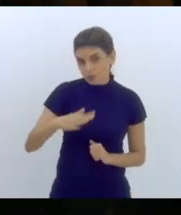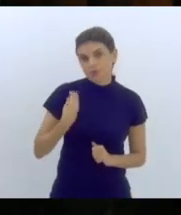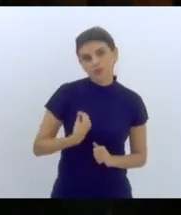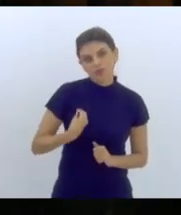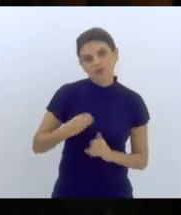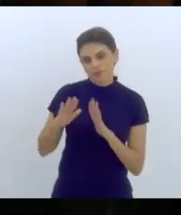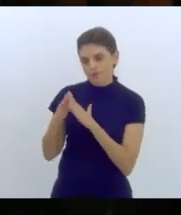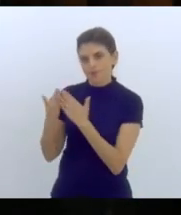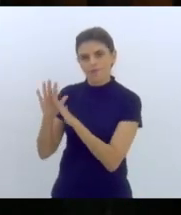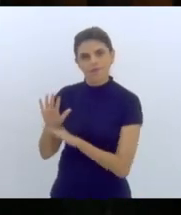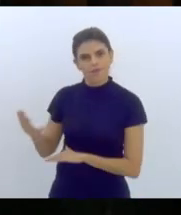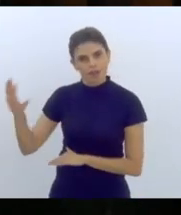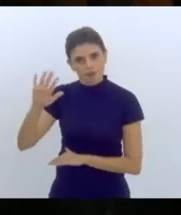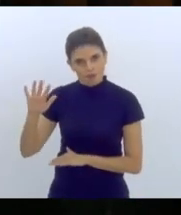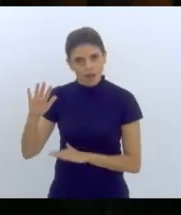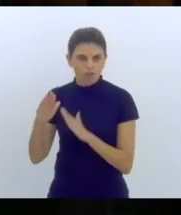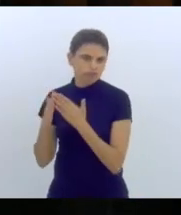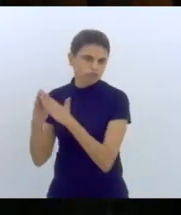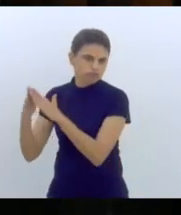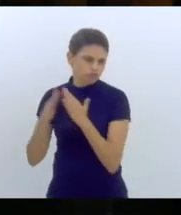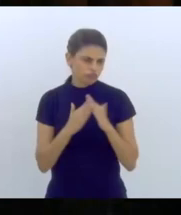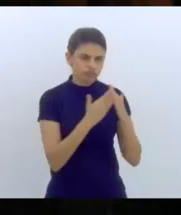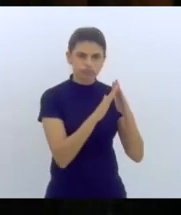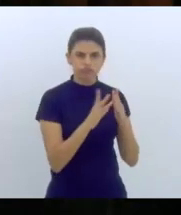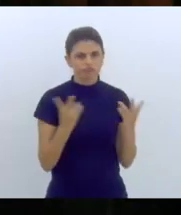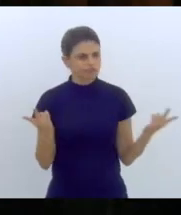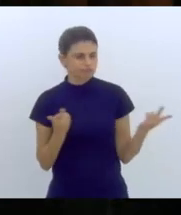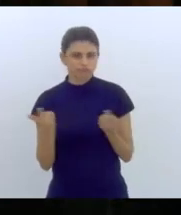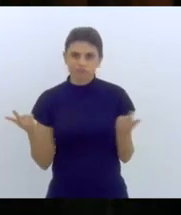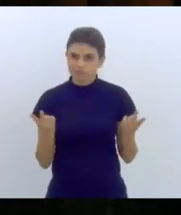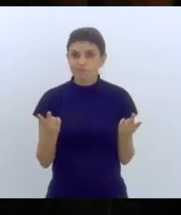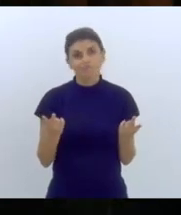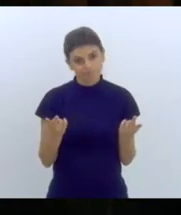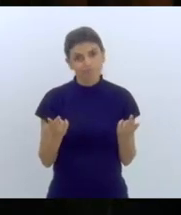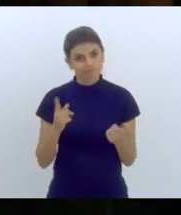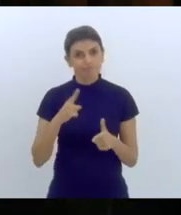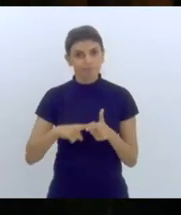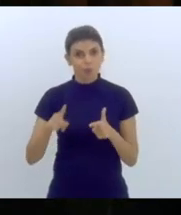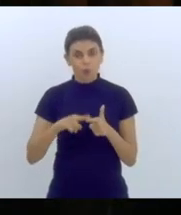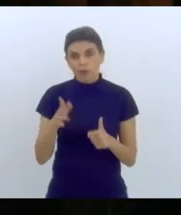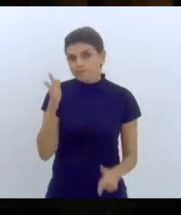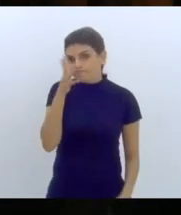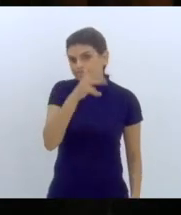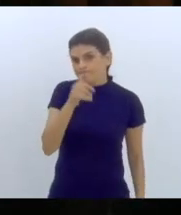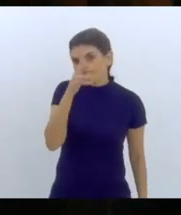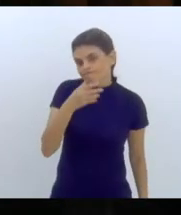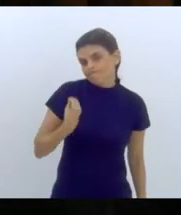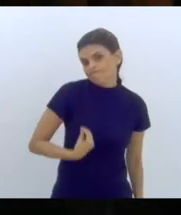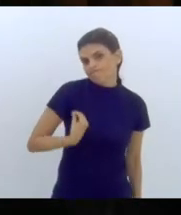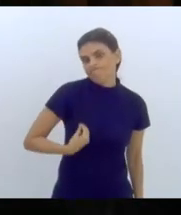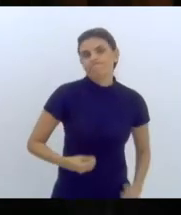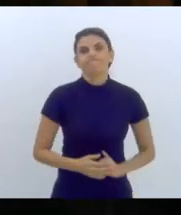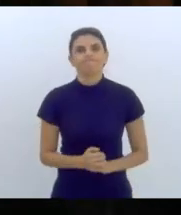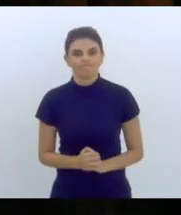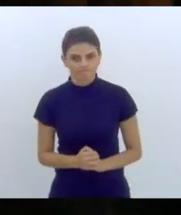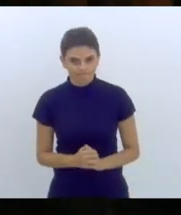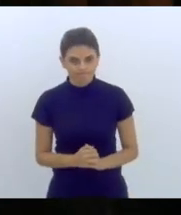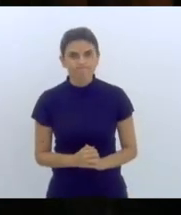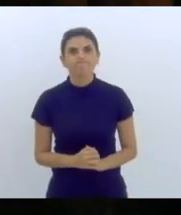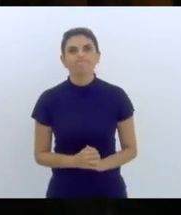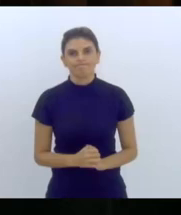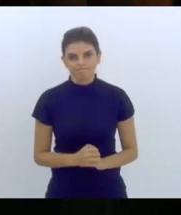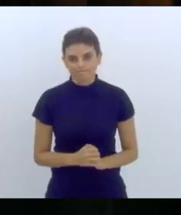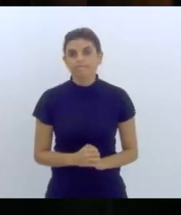favela e na periferia do Estado do Rio de Janeiro é uma questão de sobrevivência, apesar do